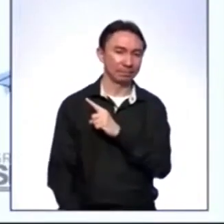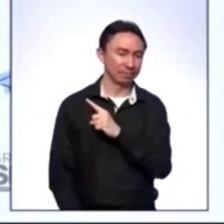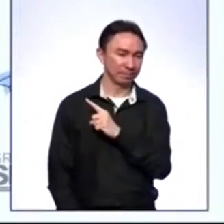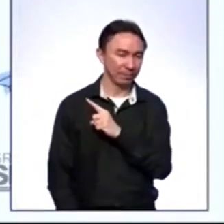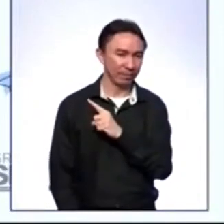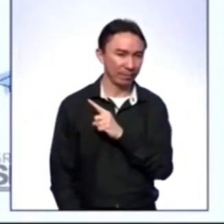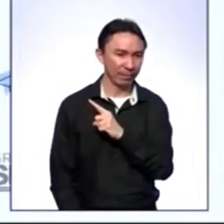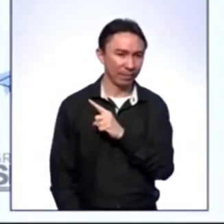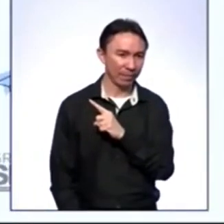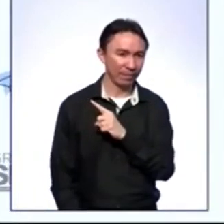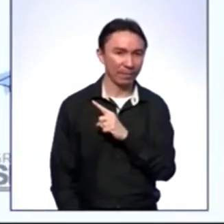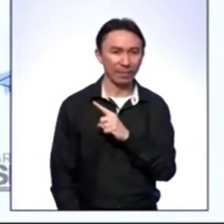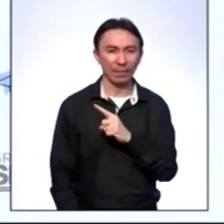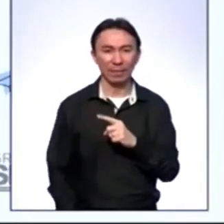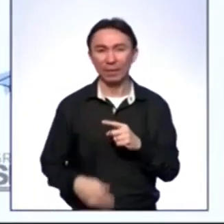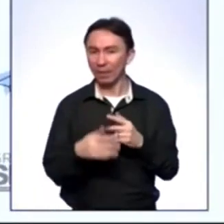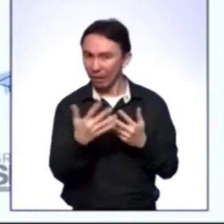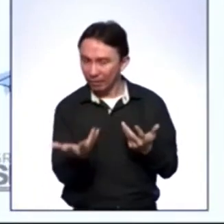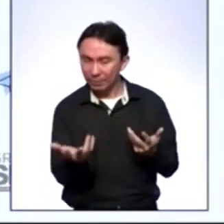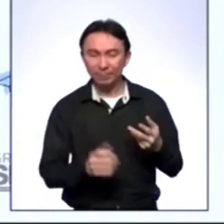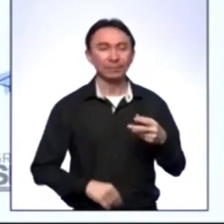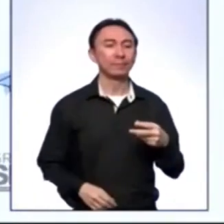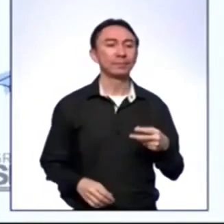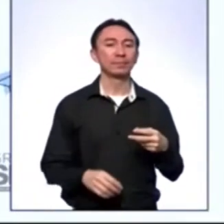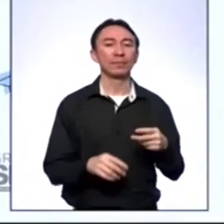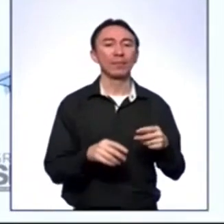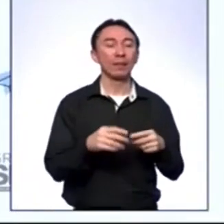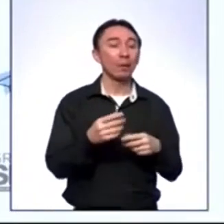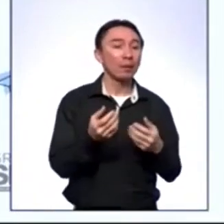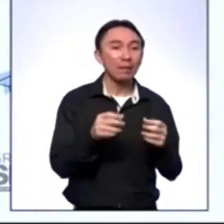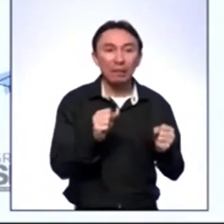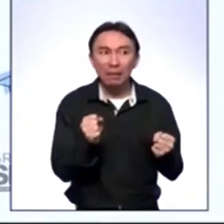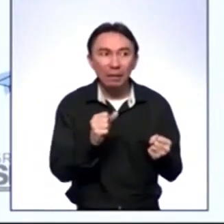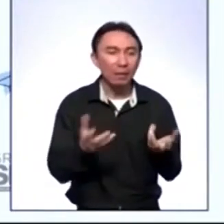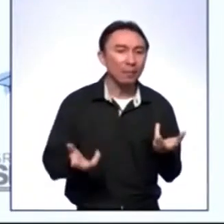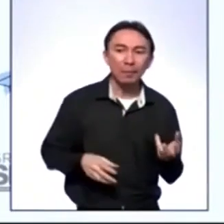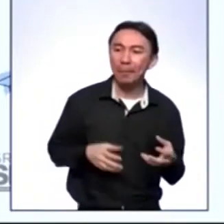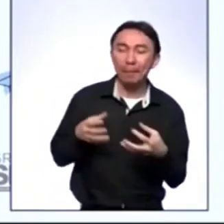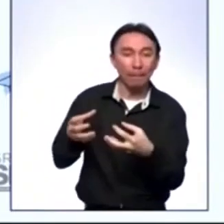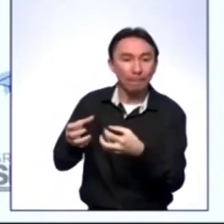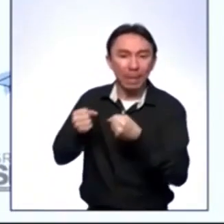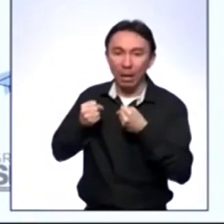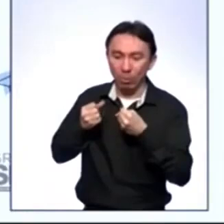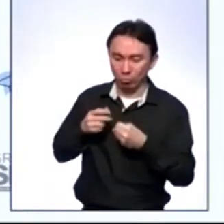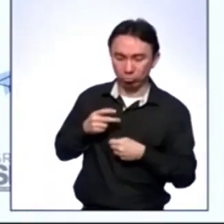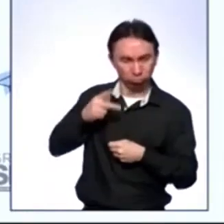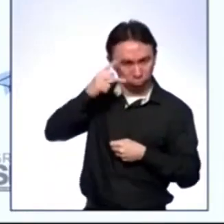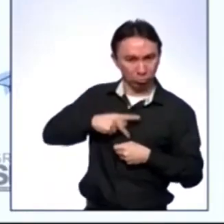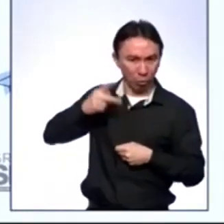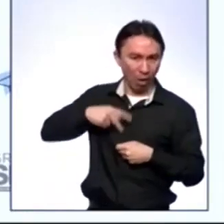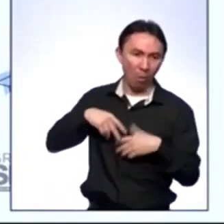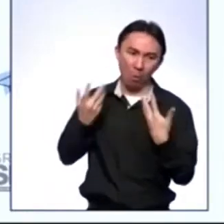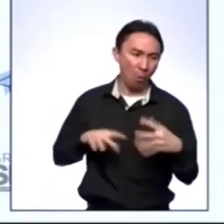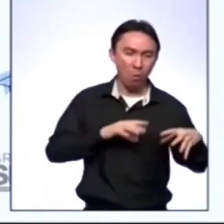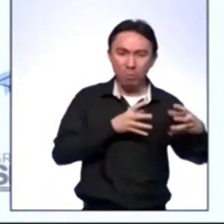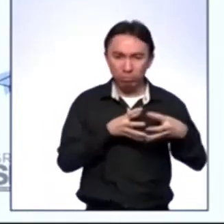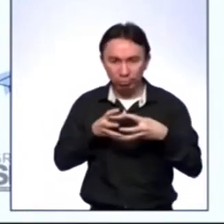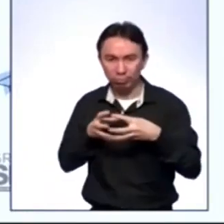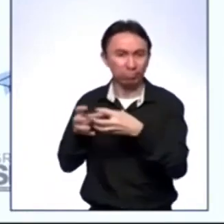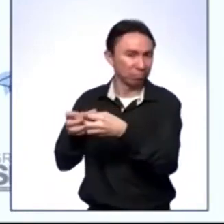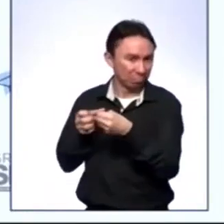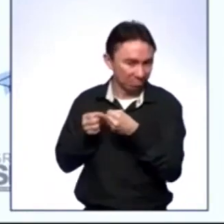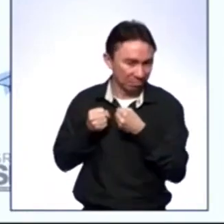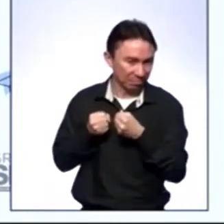Fontes materiais, bens de natureza, material e imaterial, tomados individualmente ou em conjunto, portadores de